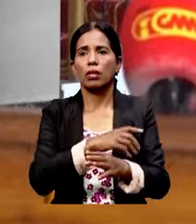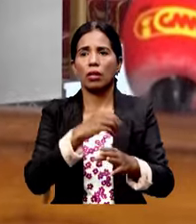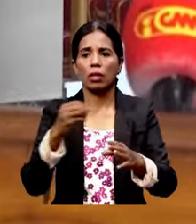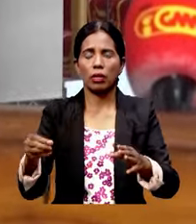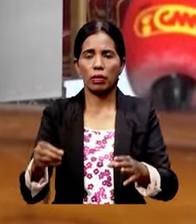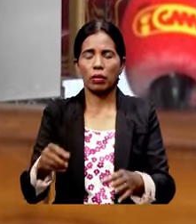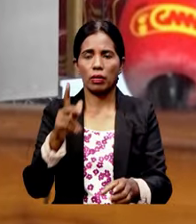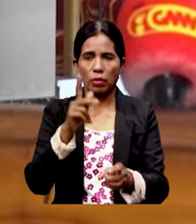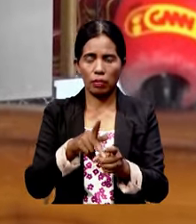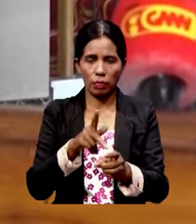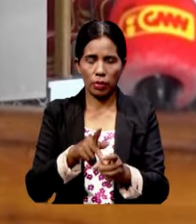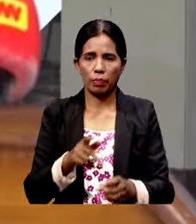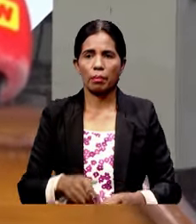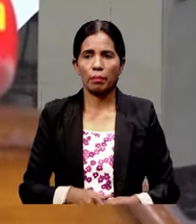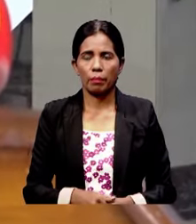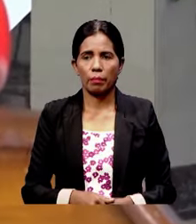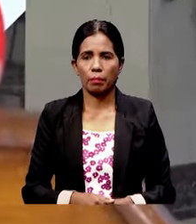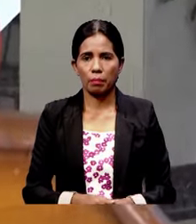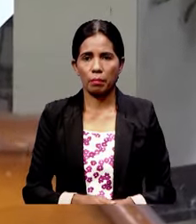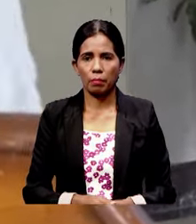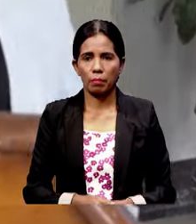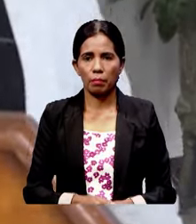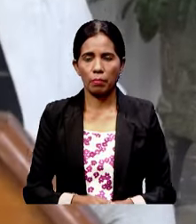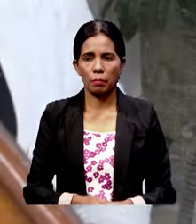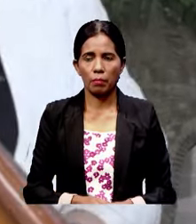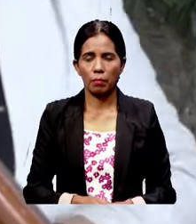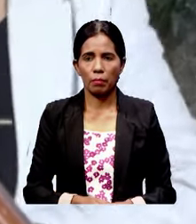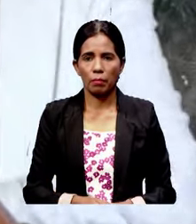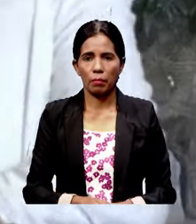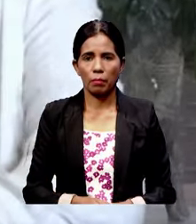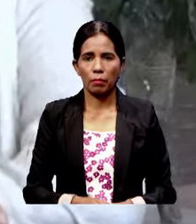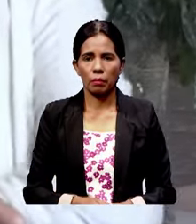no petróleo gás natural. Emerenciana Martins, Rafael dos Reis, GMN.